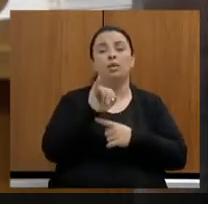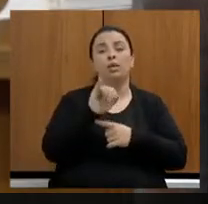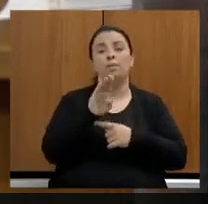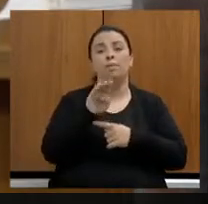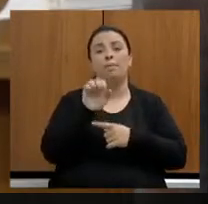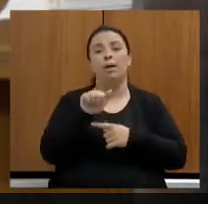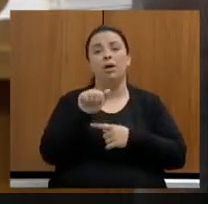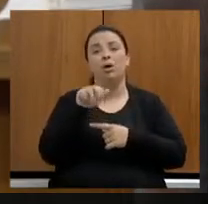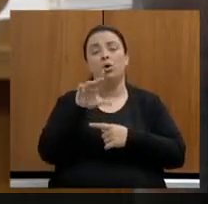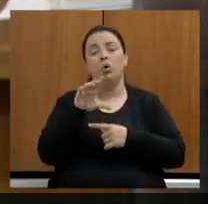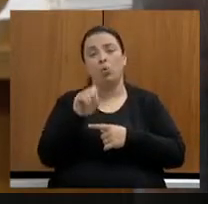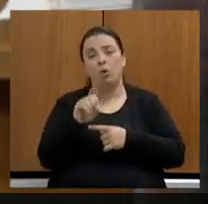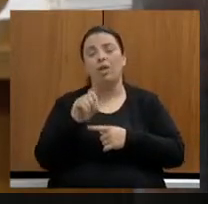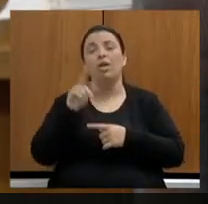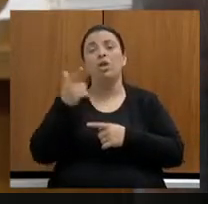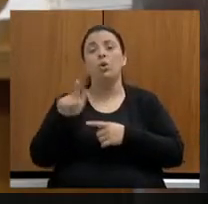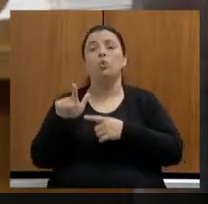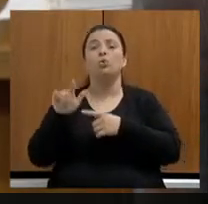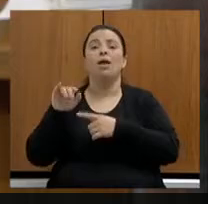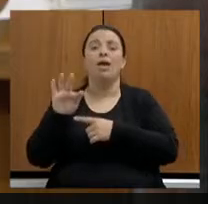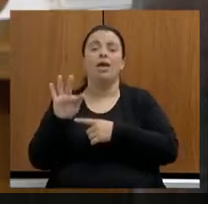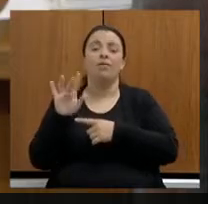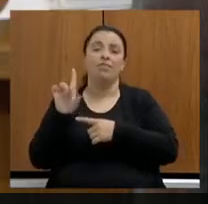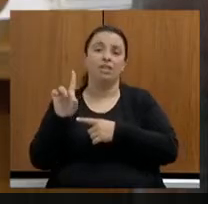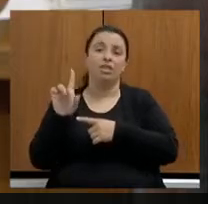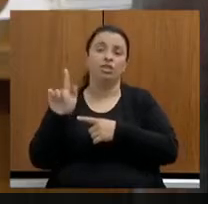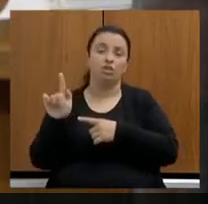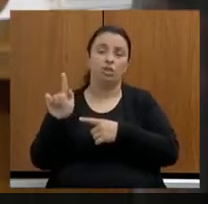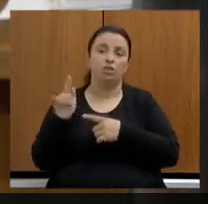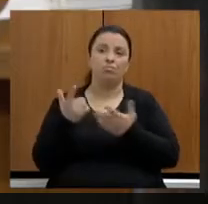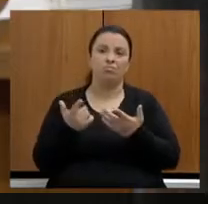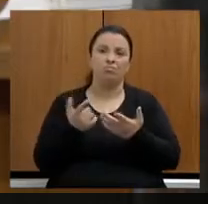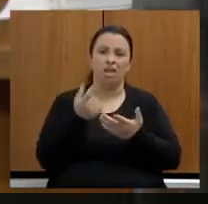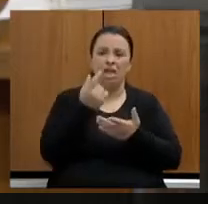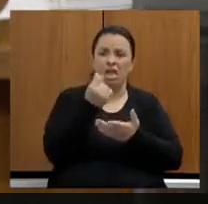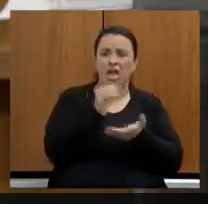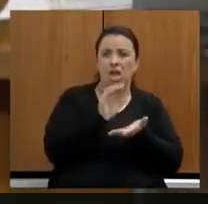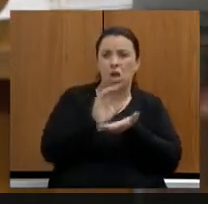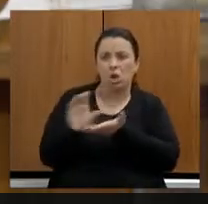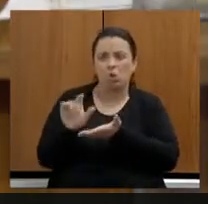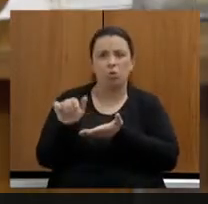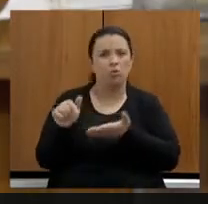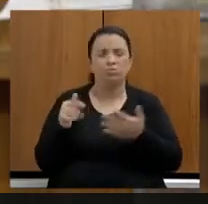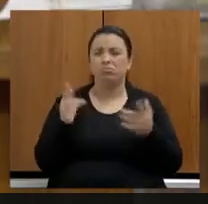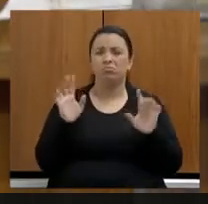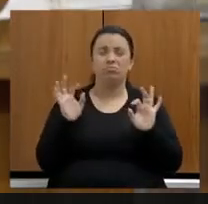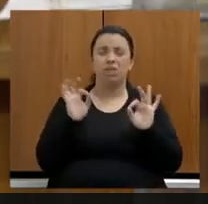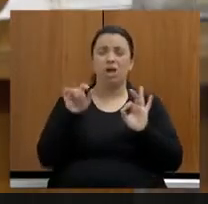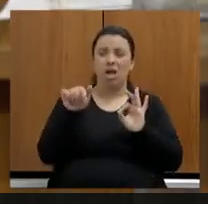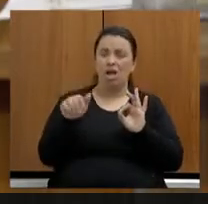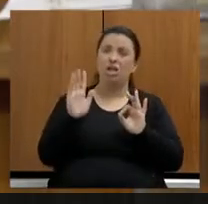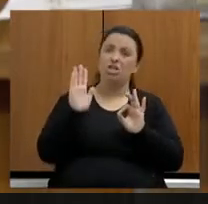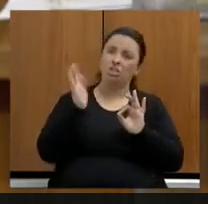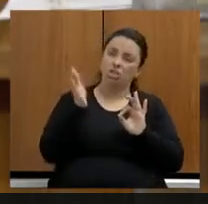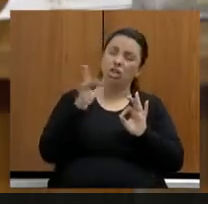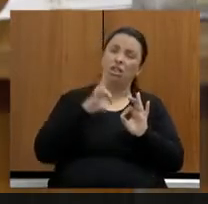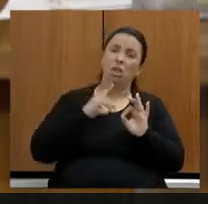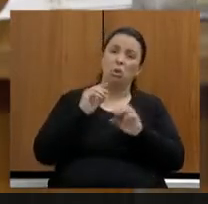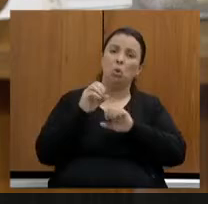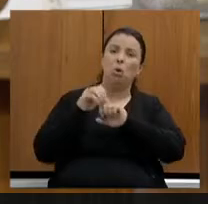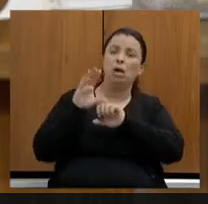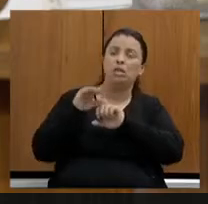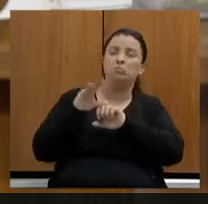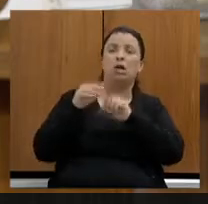repasse de recursos para essas instituições nós entendemos que são instruções com um conhecimento bastante vasto